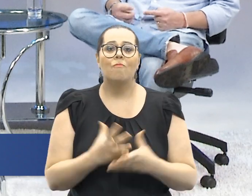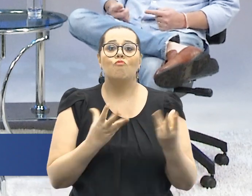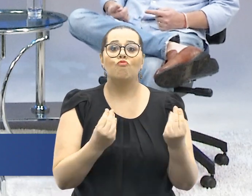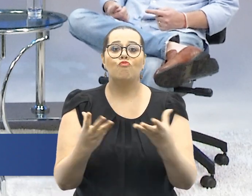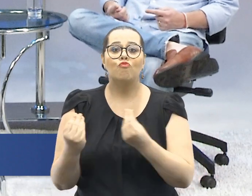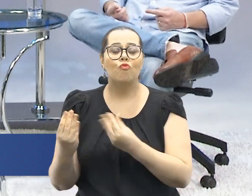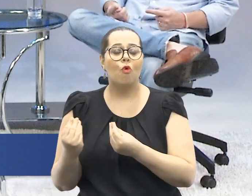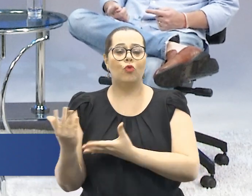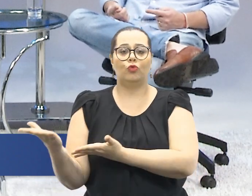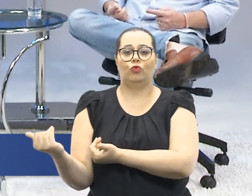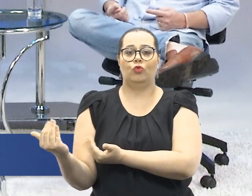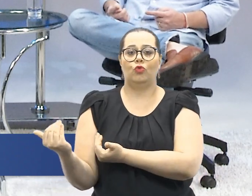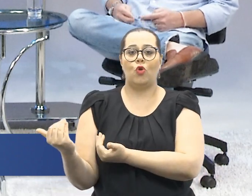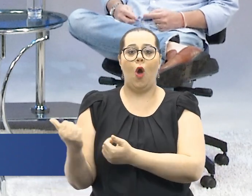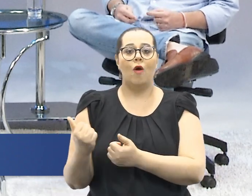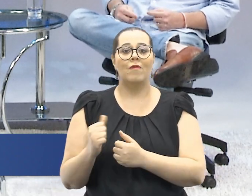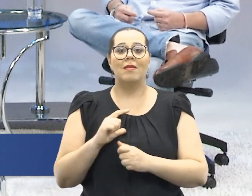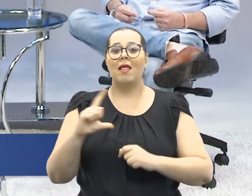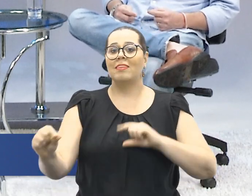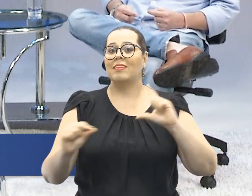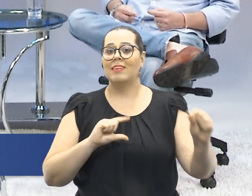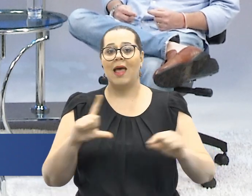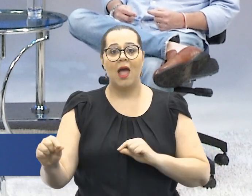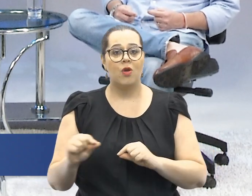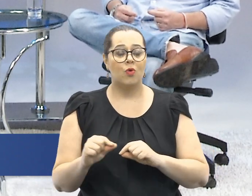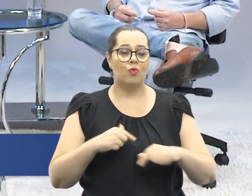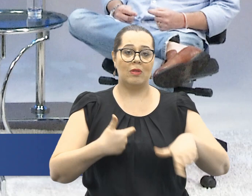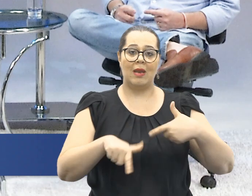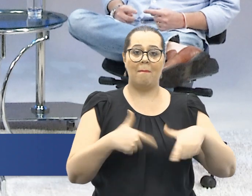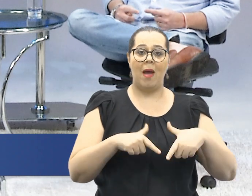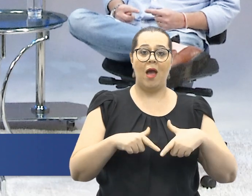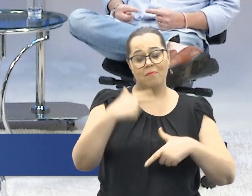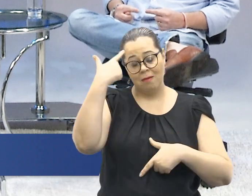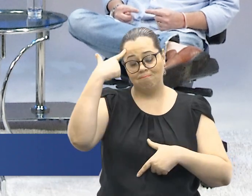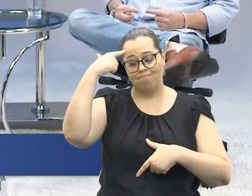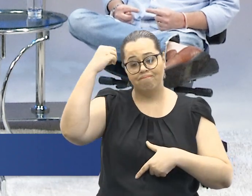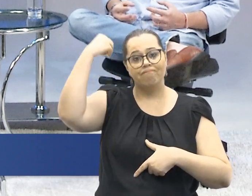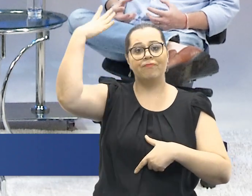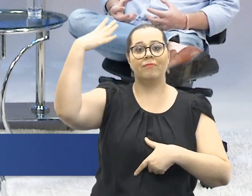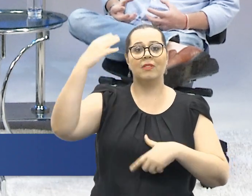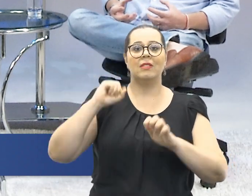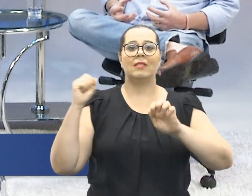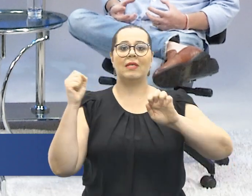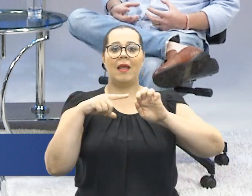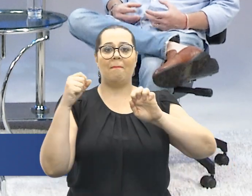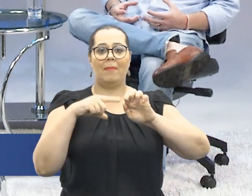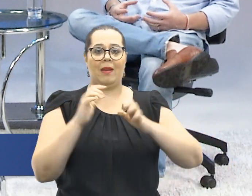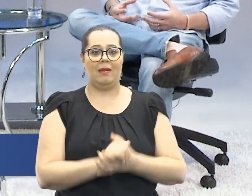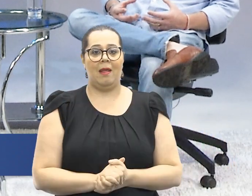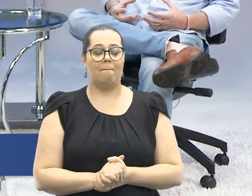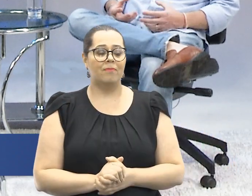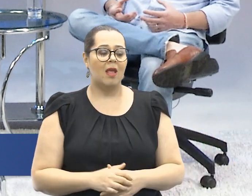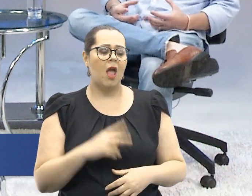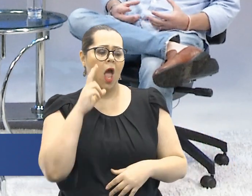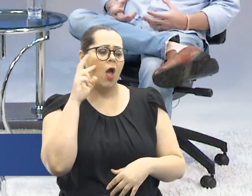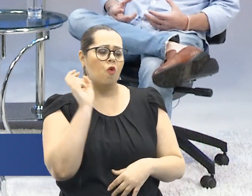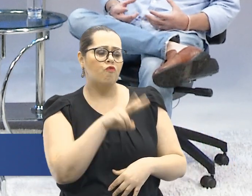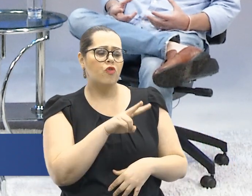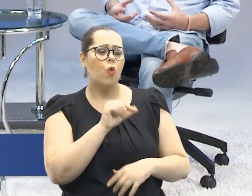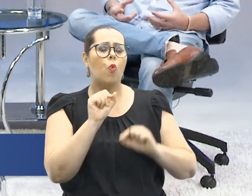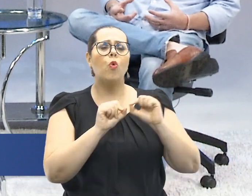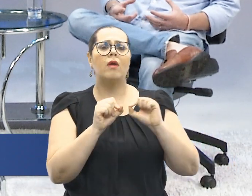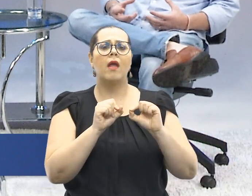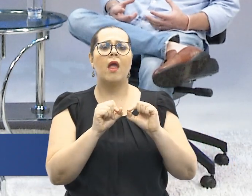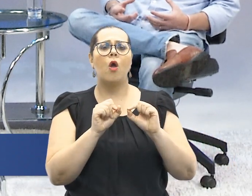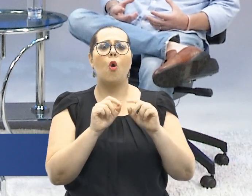seus empregos formais para empreender de fato. E eu via que o poder público tinha poucas